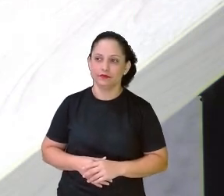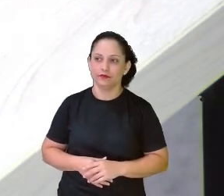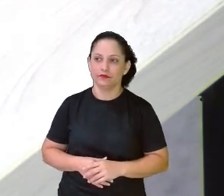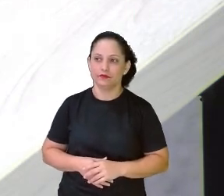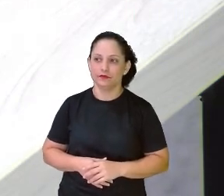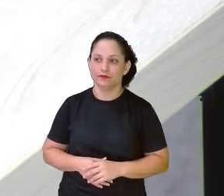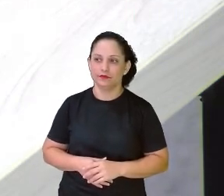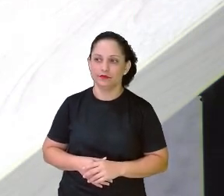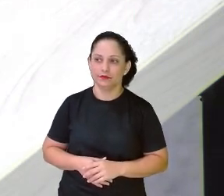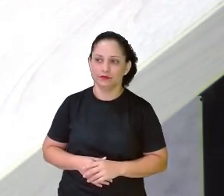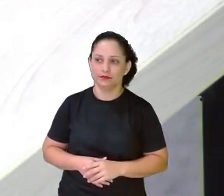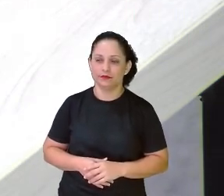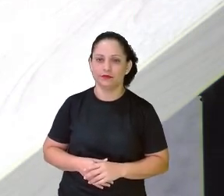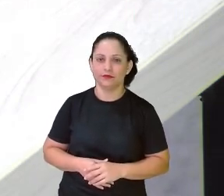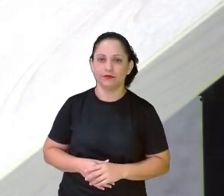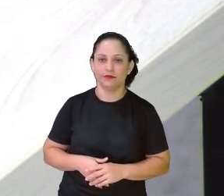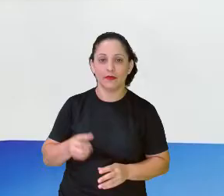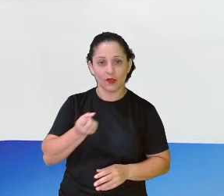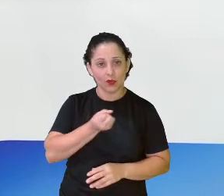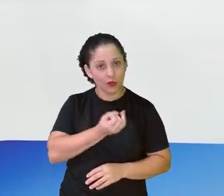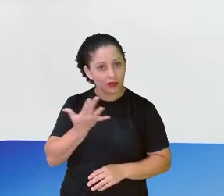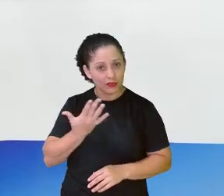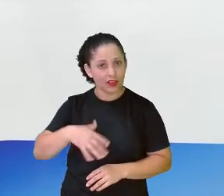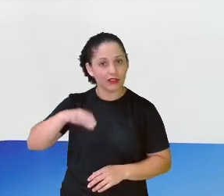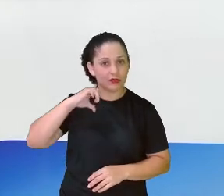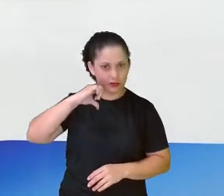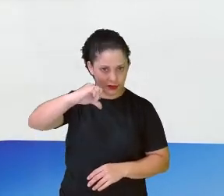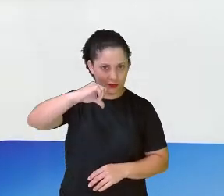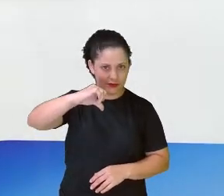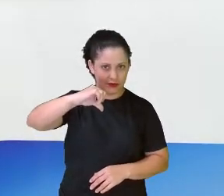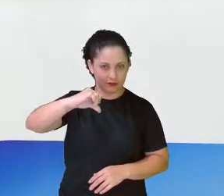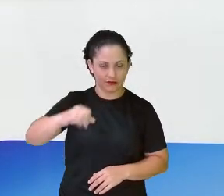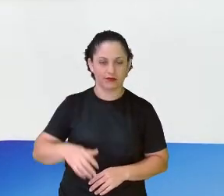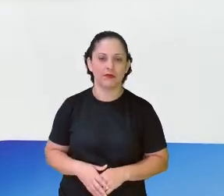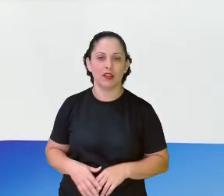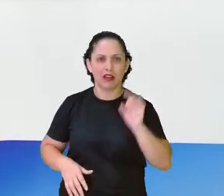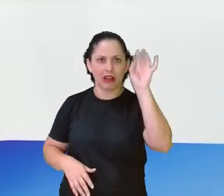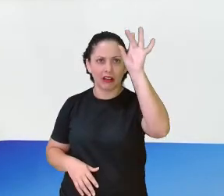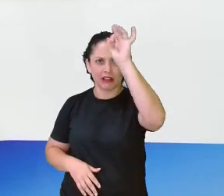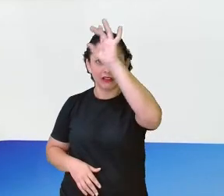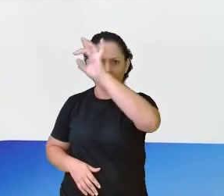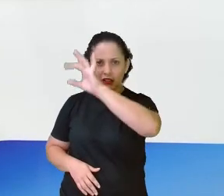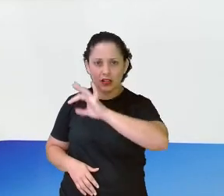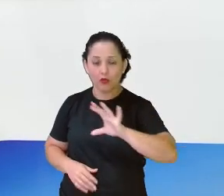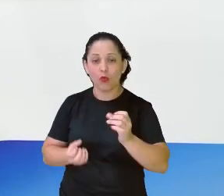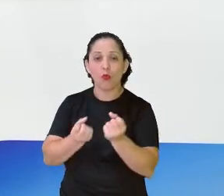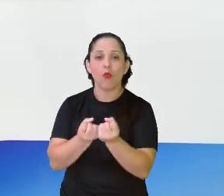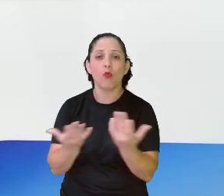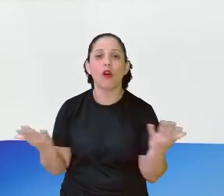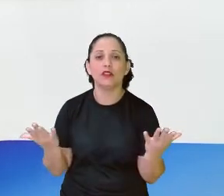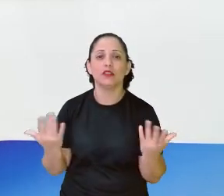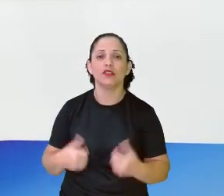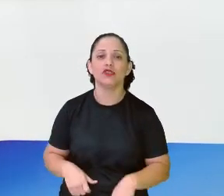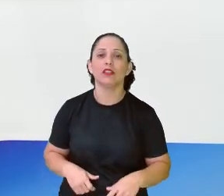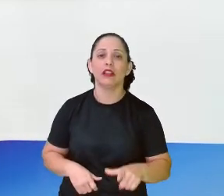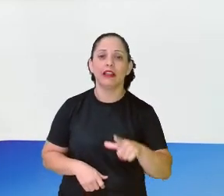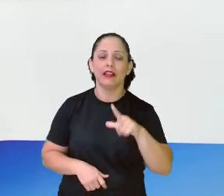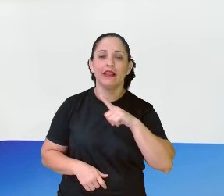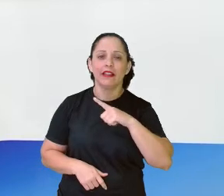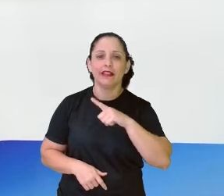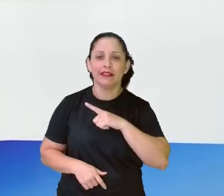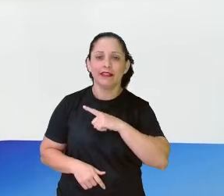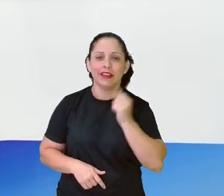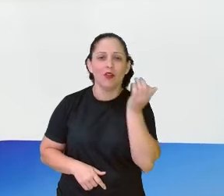1, 2, 3, 4, 5, 6, 7, 8, 9. Mas quantas eu destaquei? Quantas partes eu